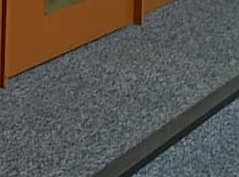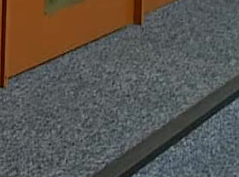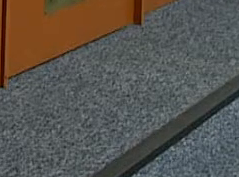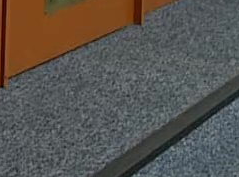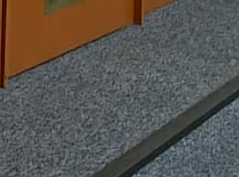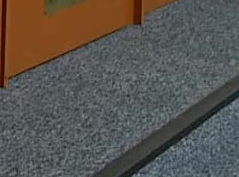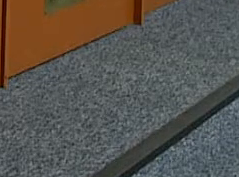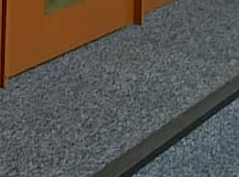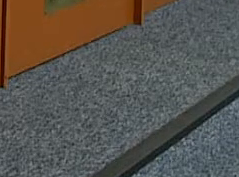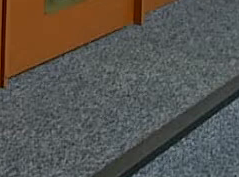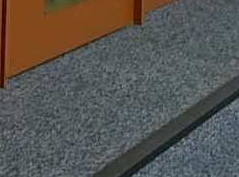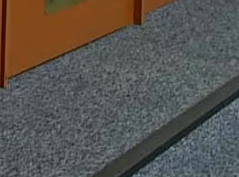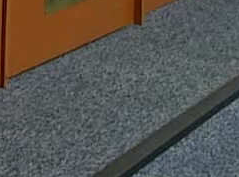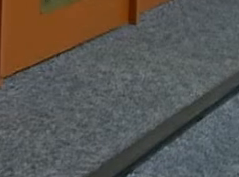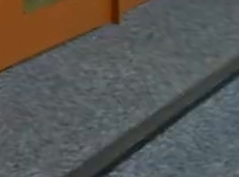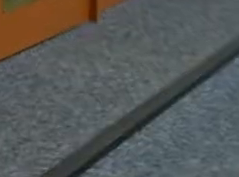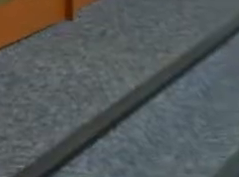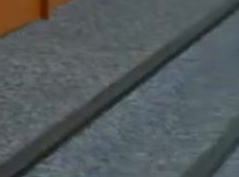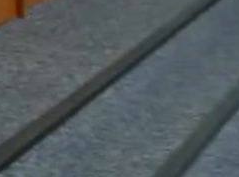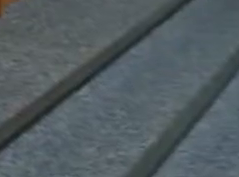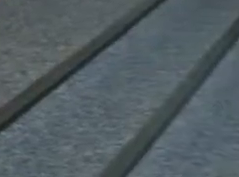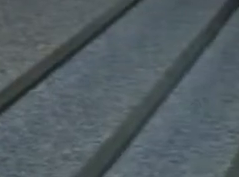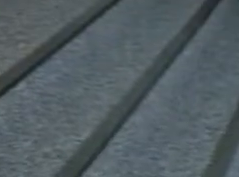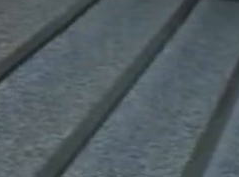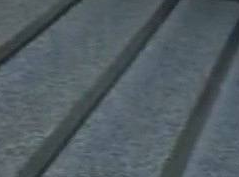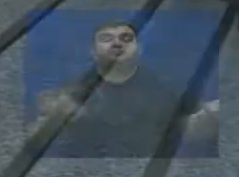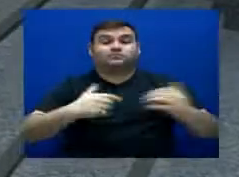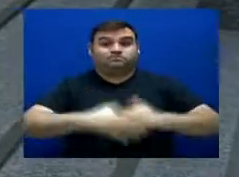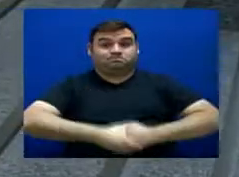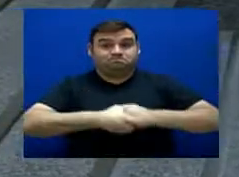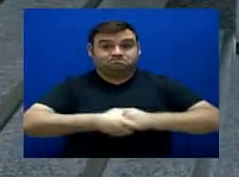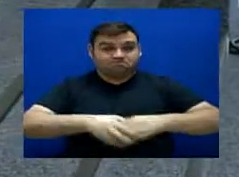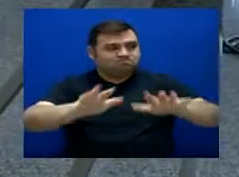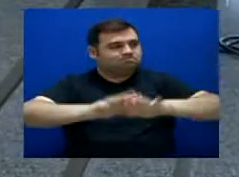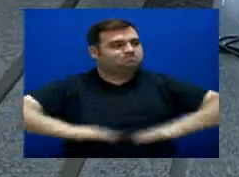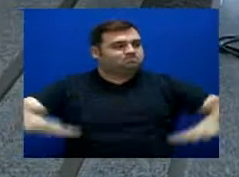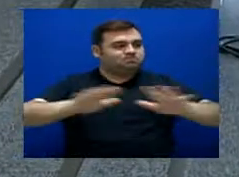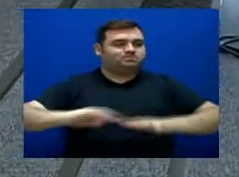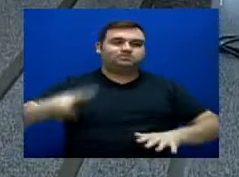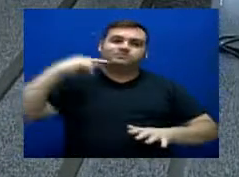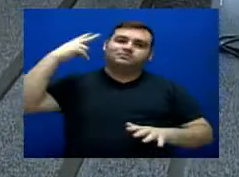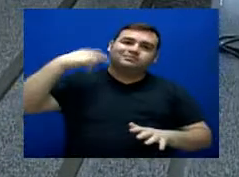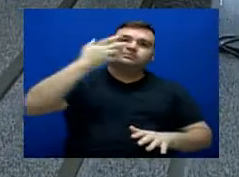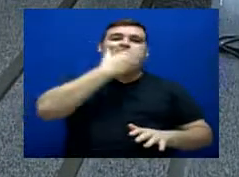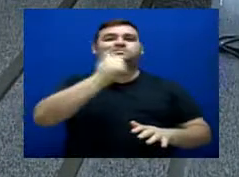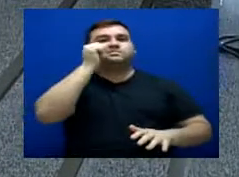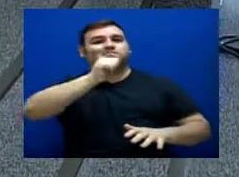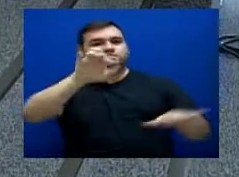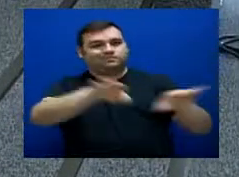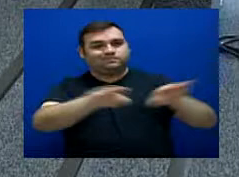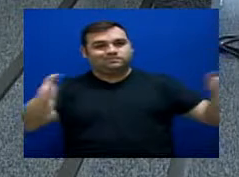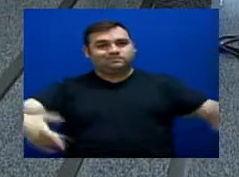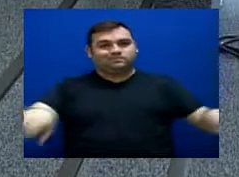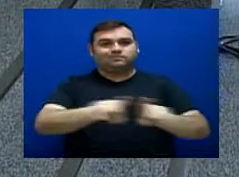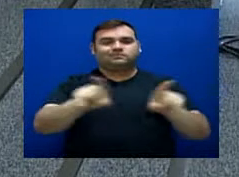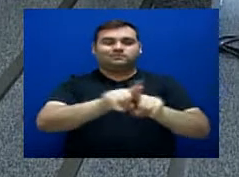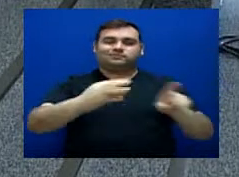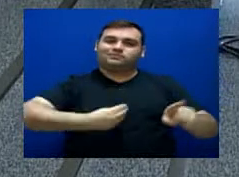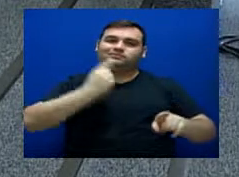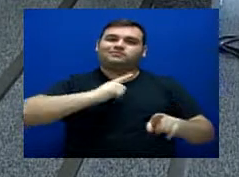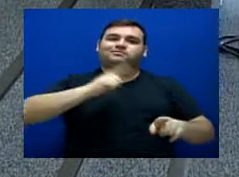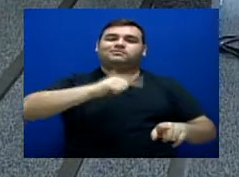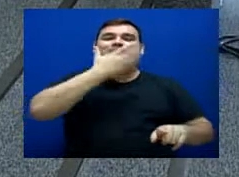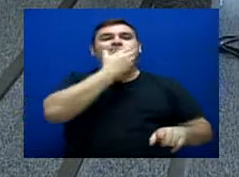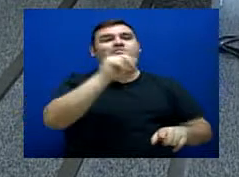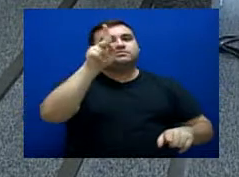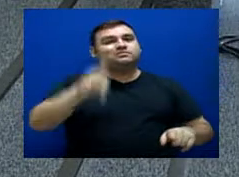Tem 10 minutos, João. Eu cumprimento a todos, os vereadores, todos da mesa, nosso